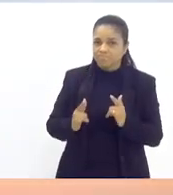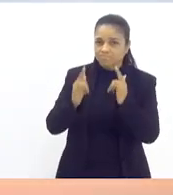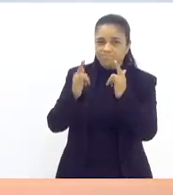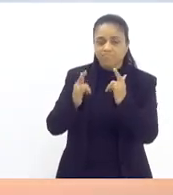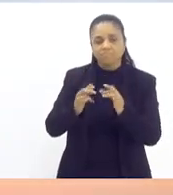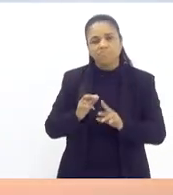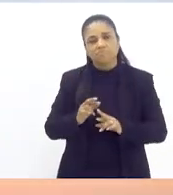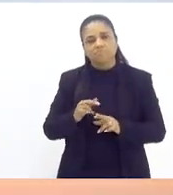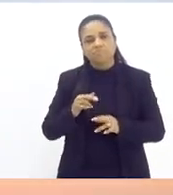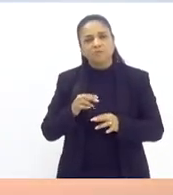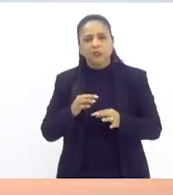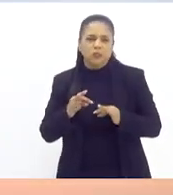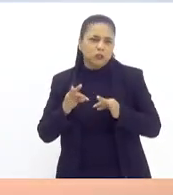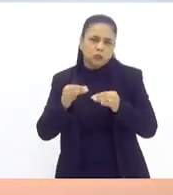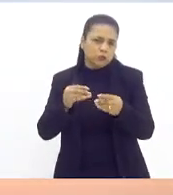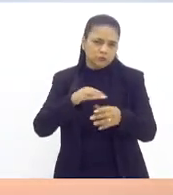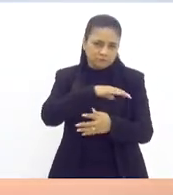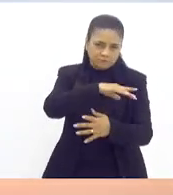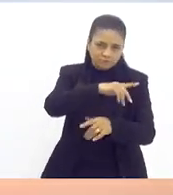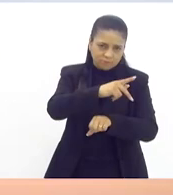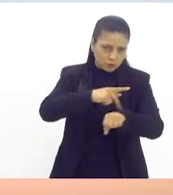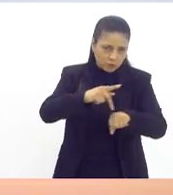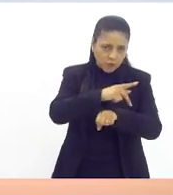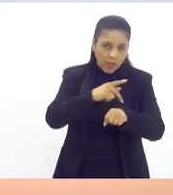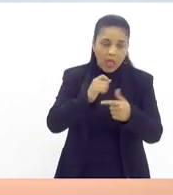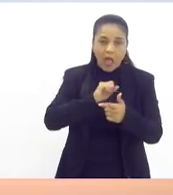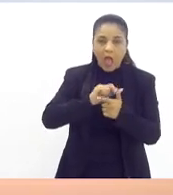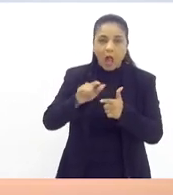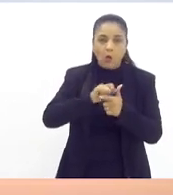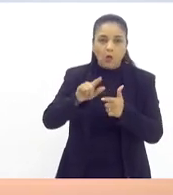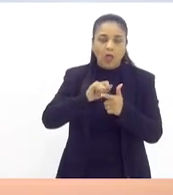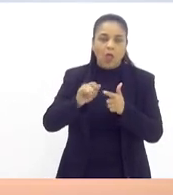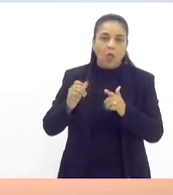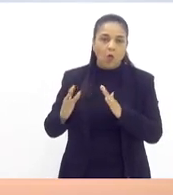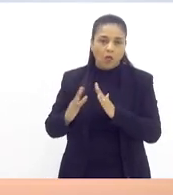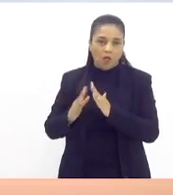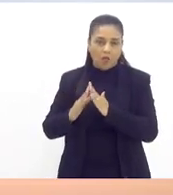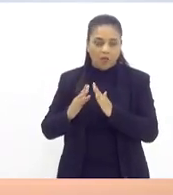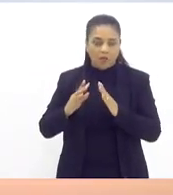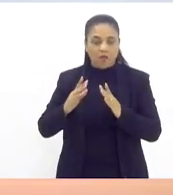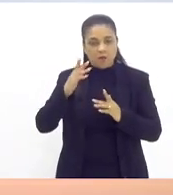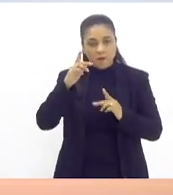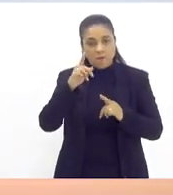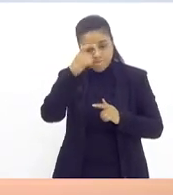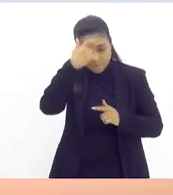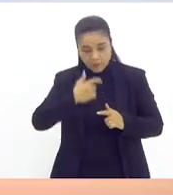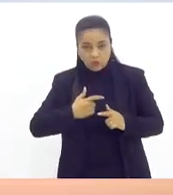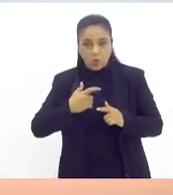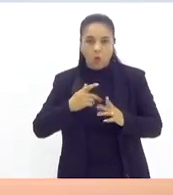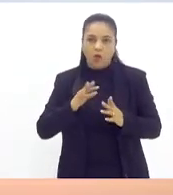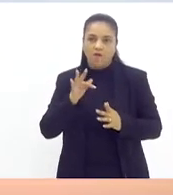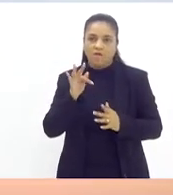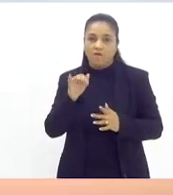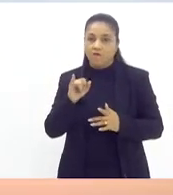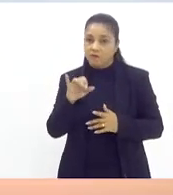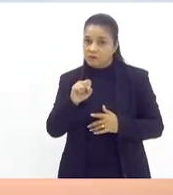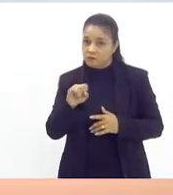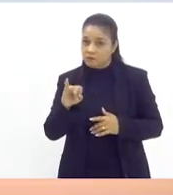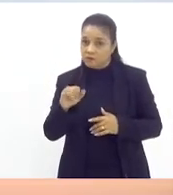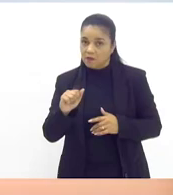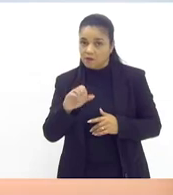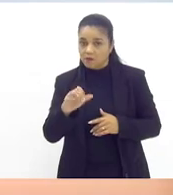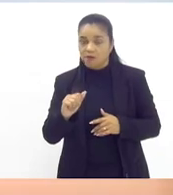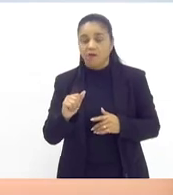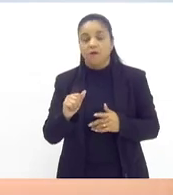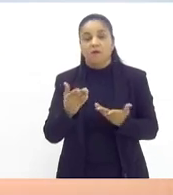tratamento diferente. Por exemplo, nenhum país do mundo tributa aluguel de imóvel residencial feito por uma pessoa física ou venda de imóvel usado feita por pessoa